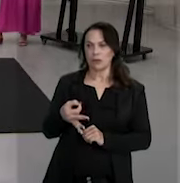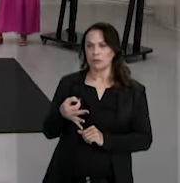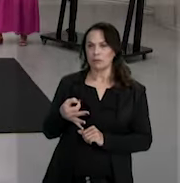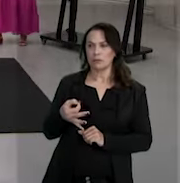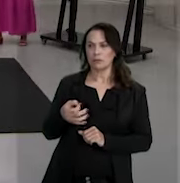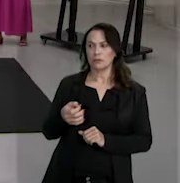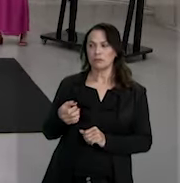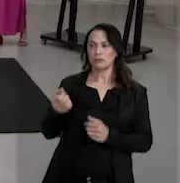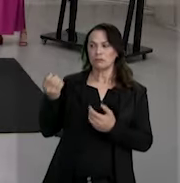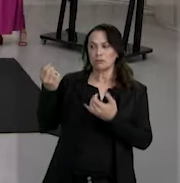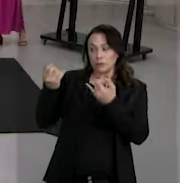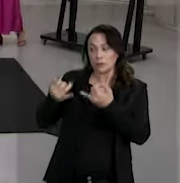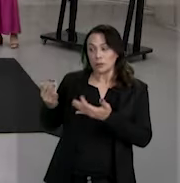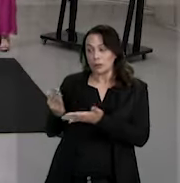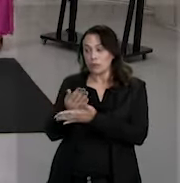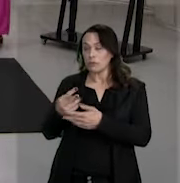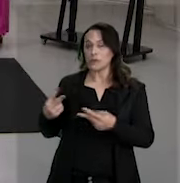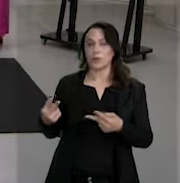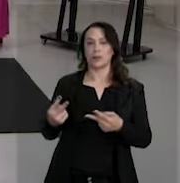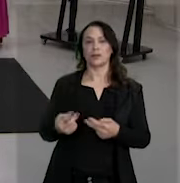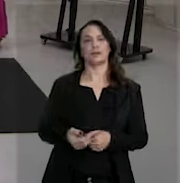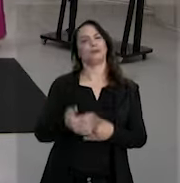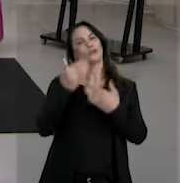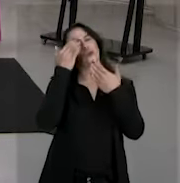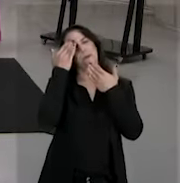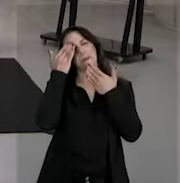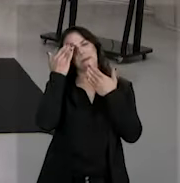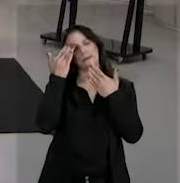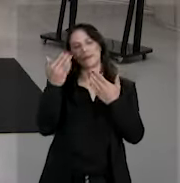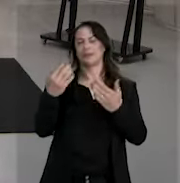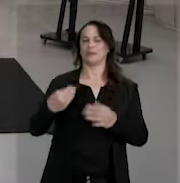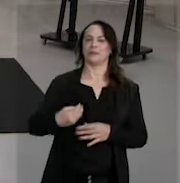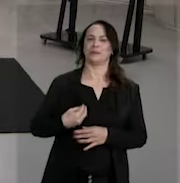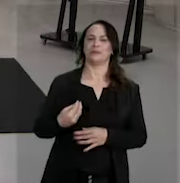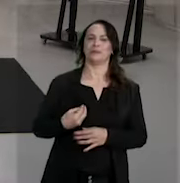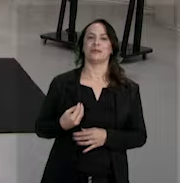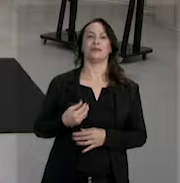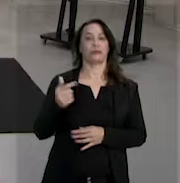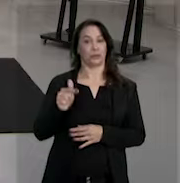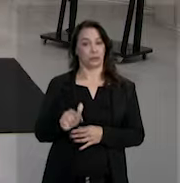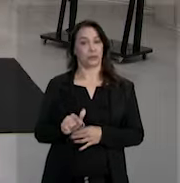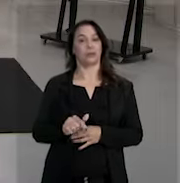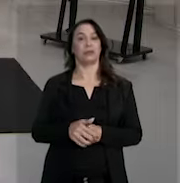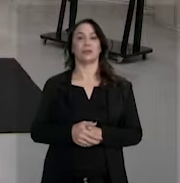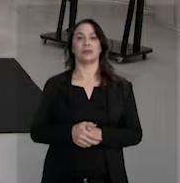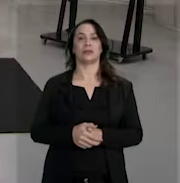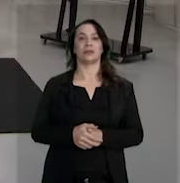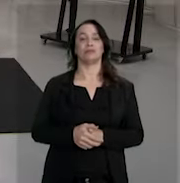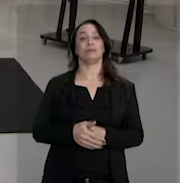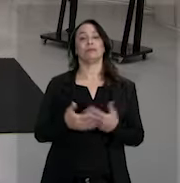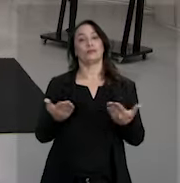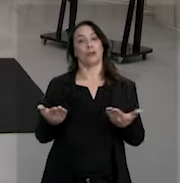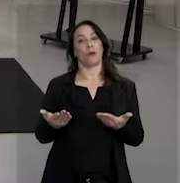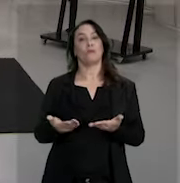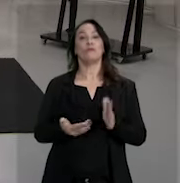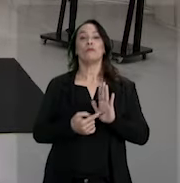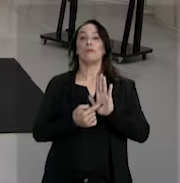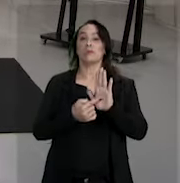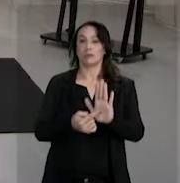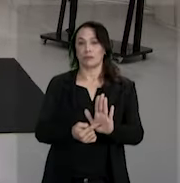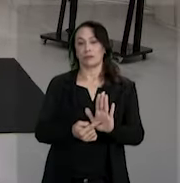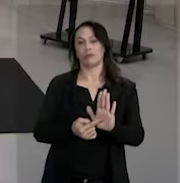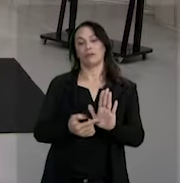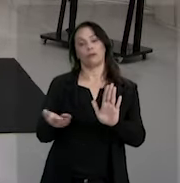alguma coisa? Não. Muito obrigada, tá, Ludmila, pela sua participação aqui. Pessoal, era isso que a gente tinha para mostrar para